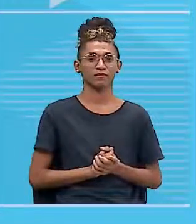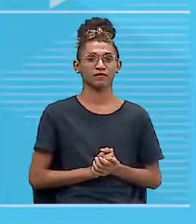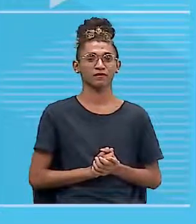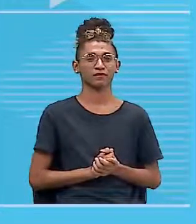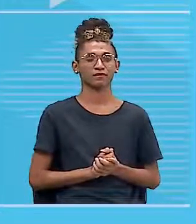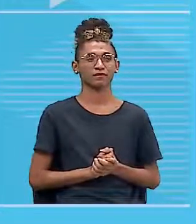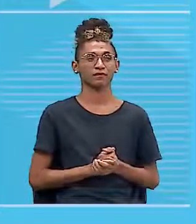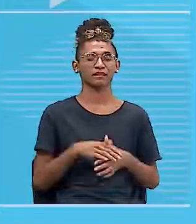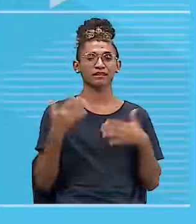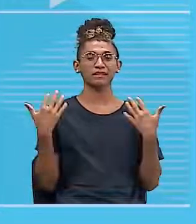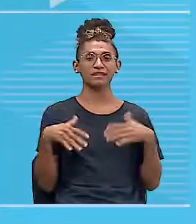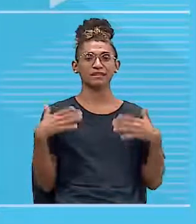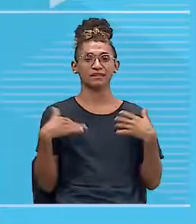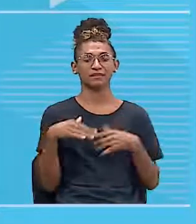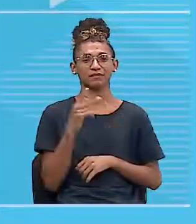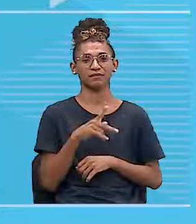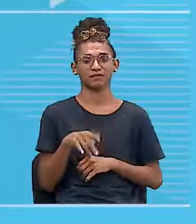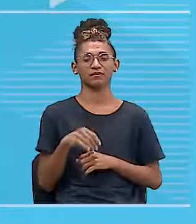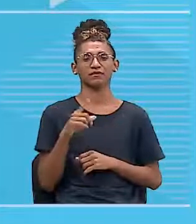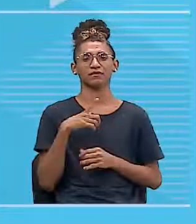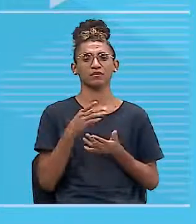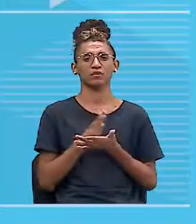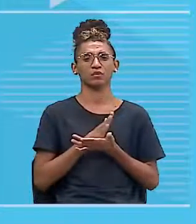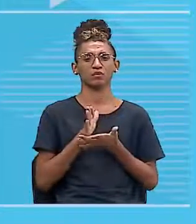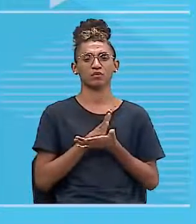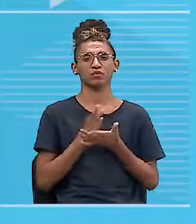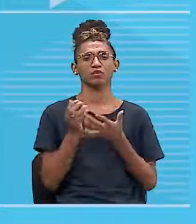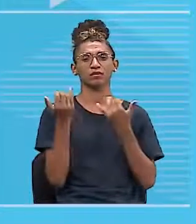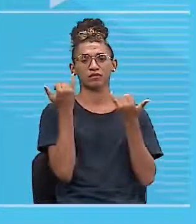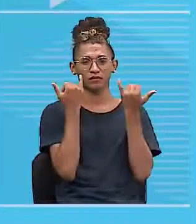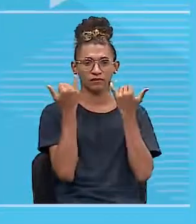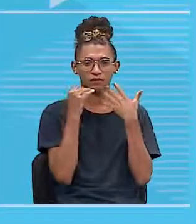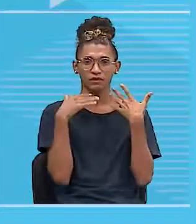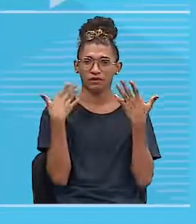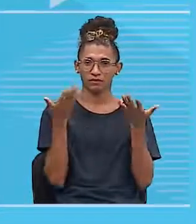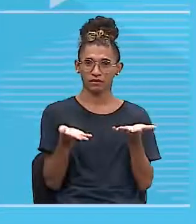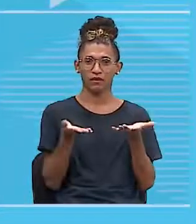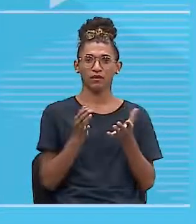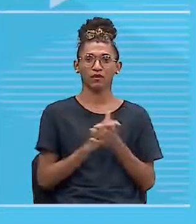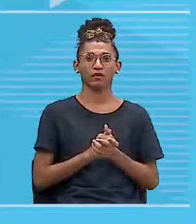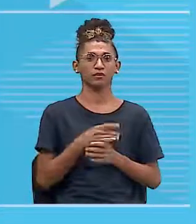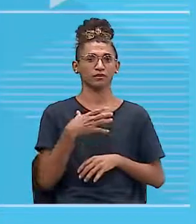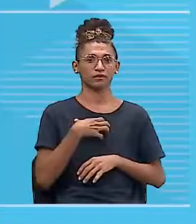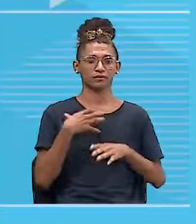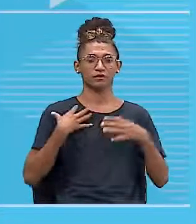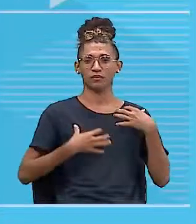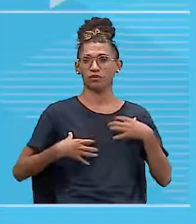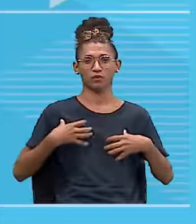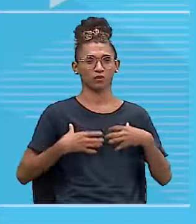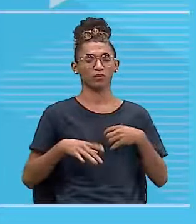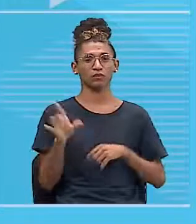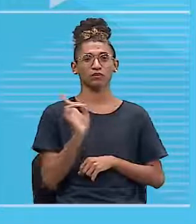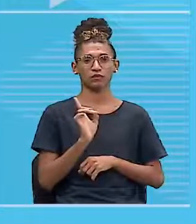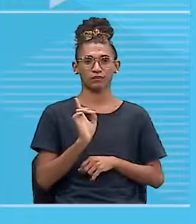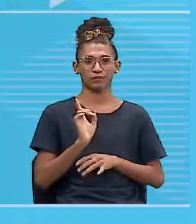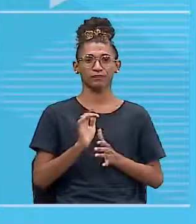Eita poxa é coisa demais Calma filho não se desespere Aqui nós